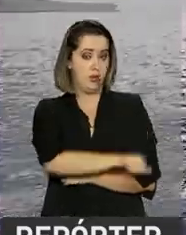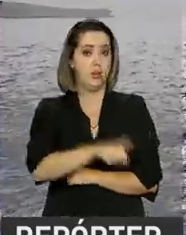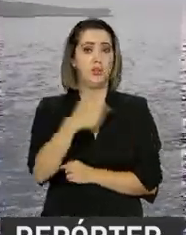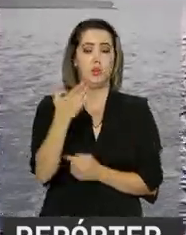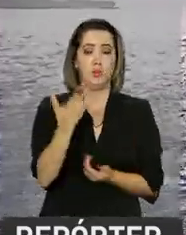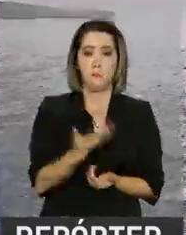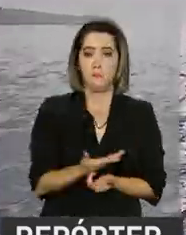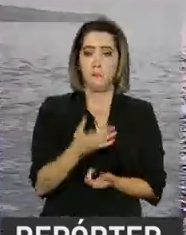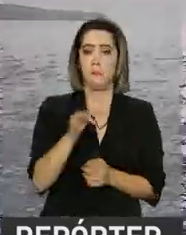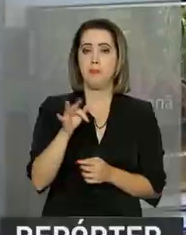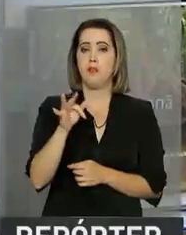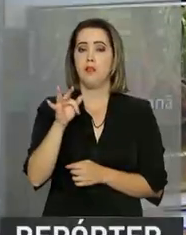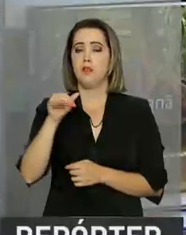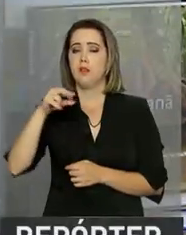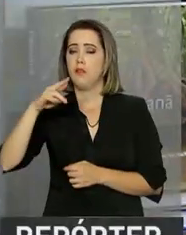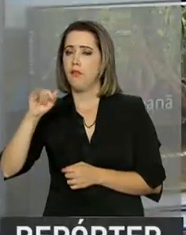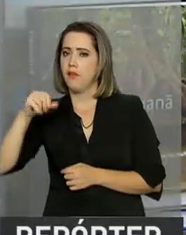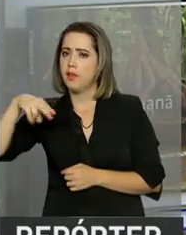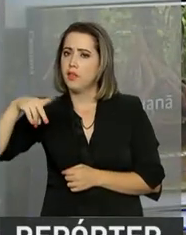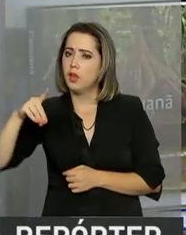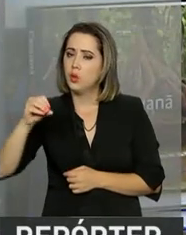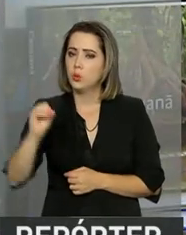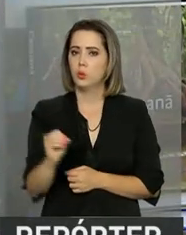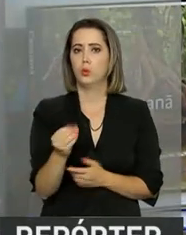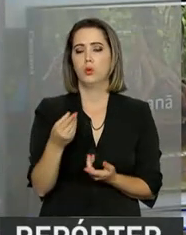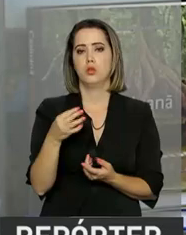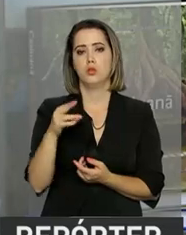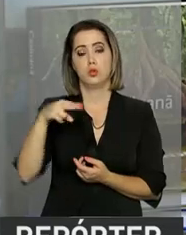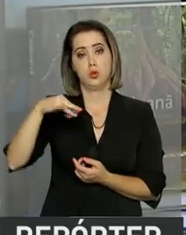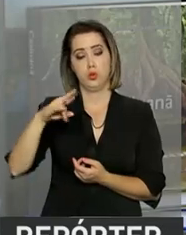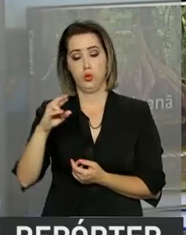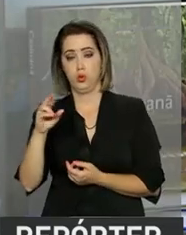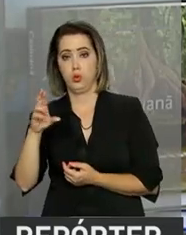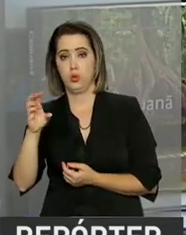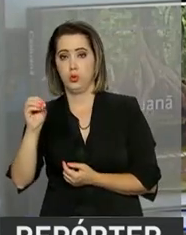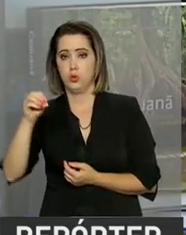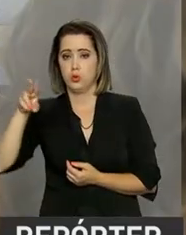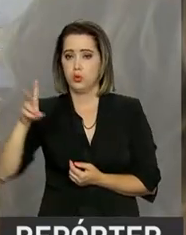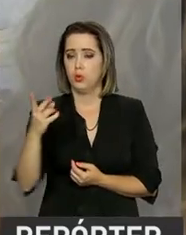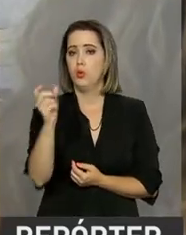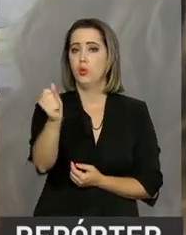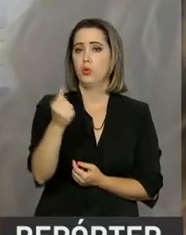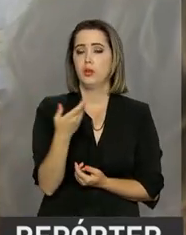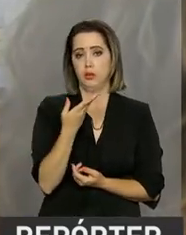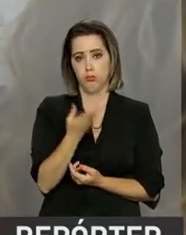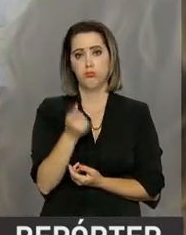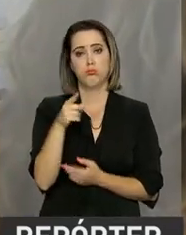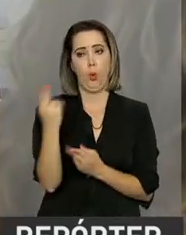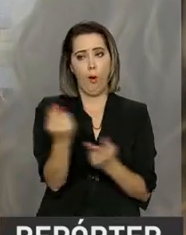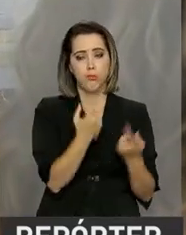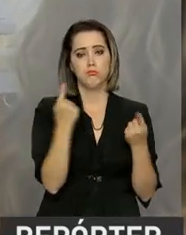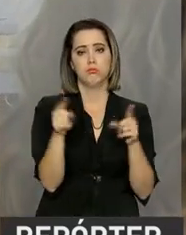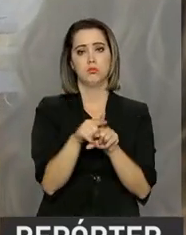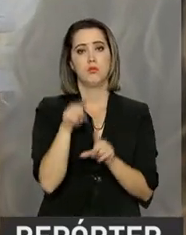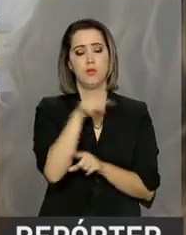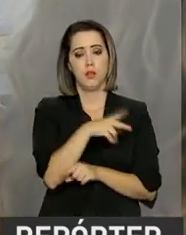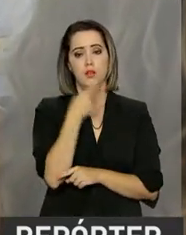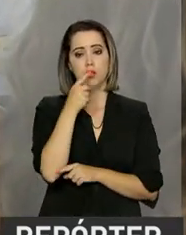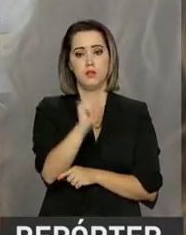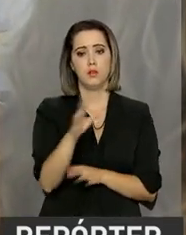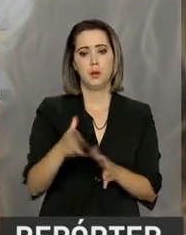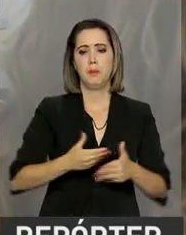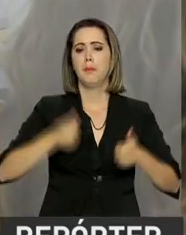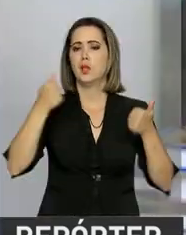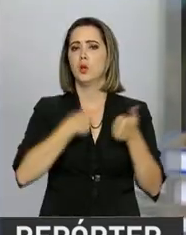em Fernando de Noronha. O Instituto Chico Mendes defende que a parceria com o setor privado vai garantir melhor estrutura e